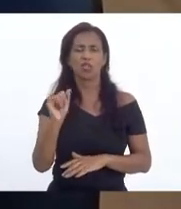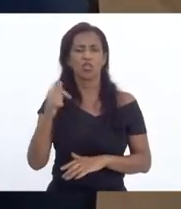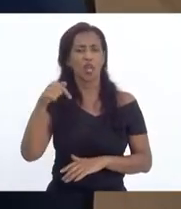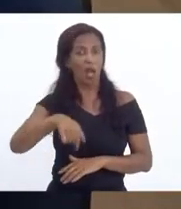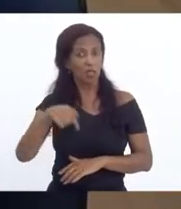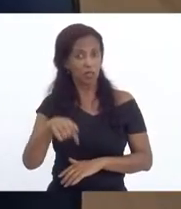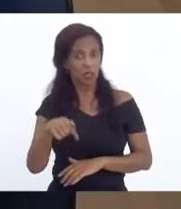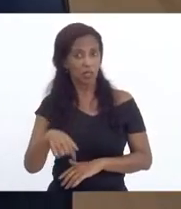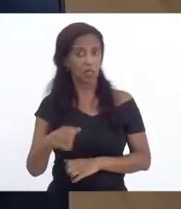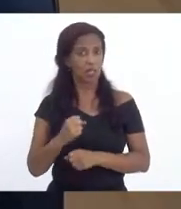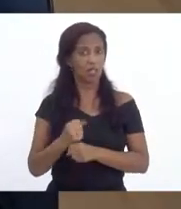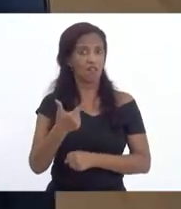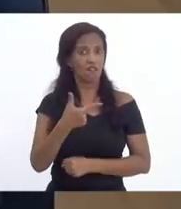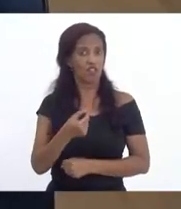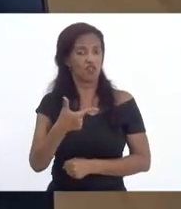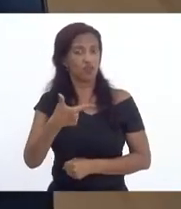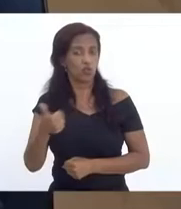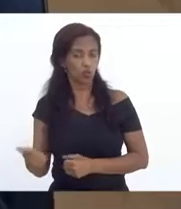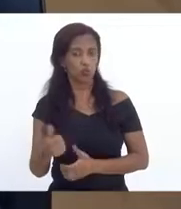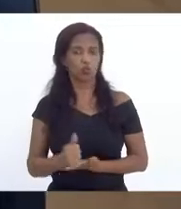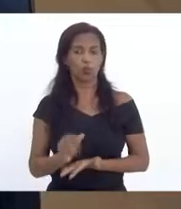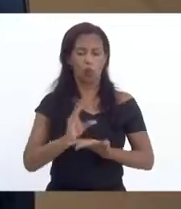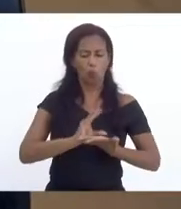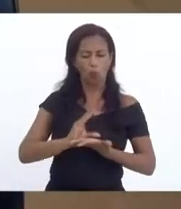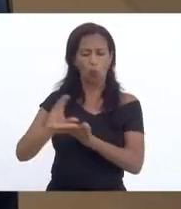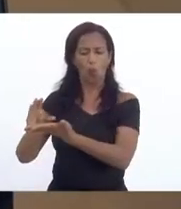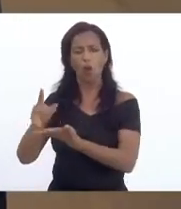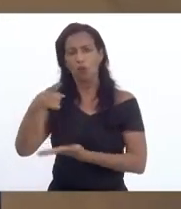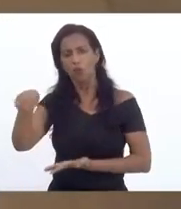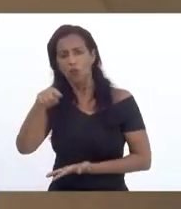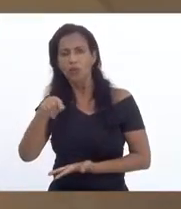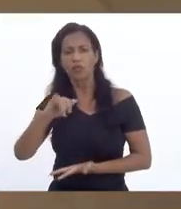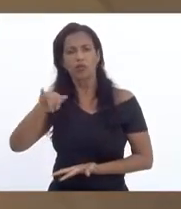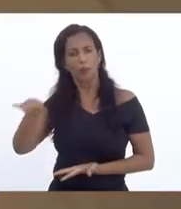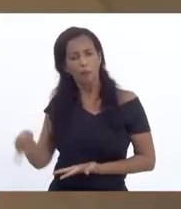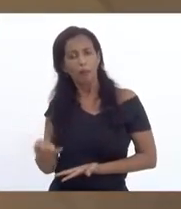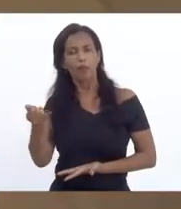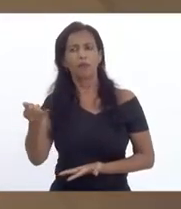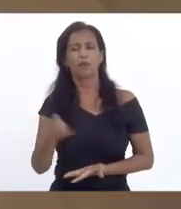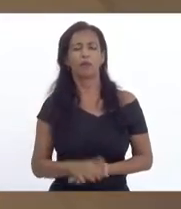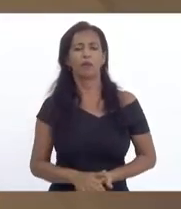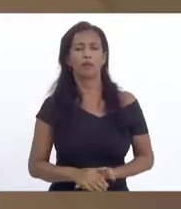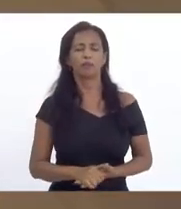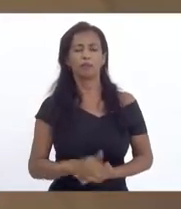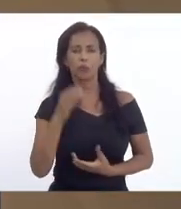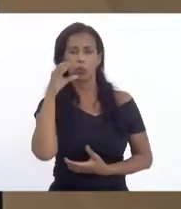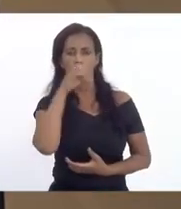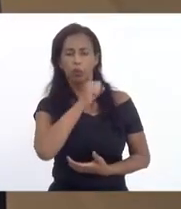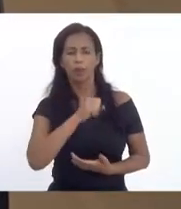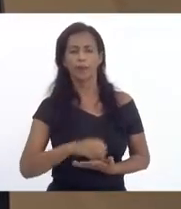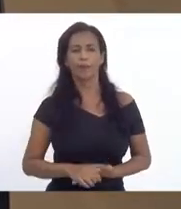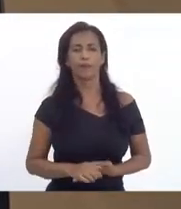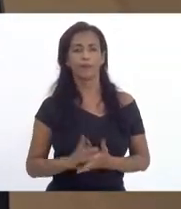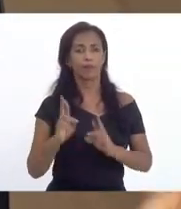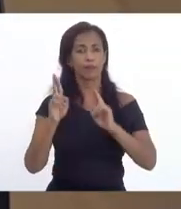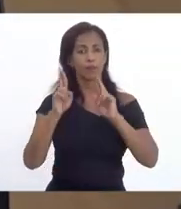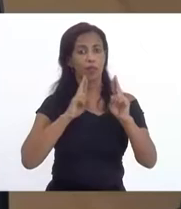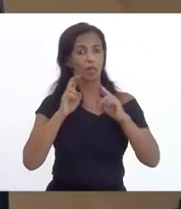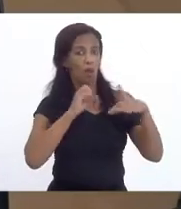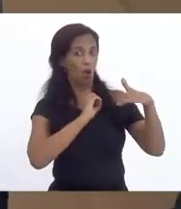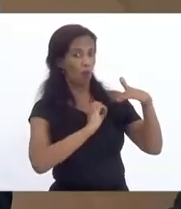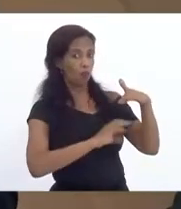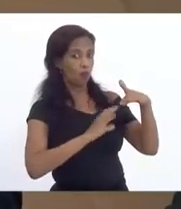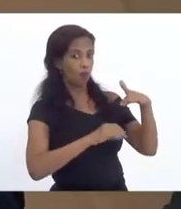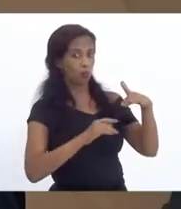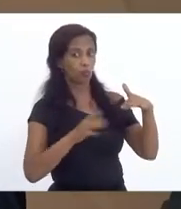em 2021. Então, é um recurso que vocês vão poder já utilizar brevemente. E, em relação ao fundo, a gente